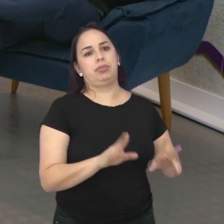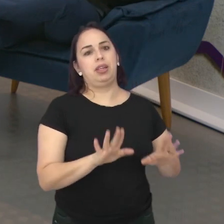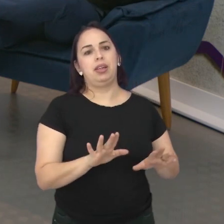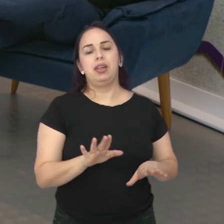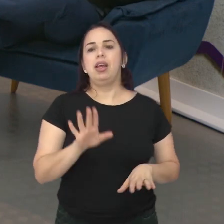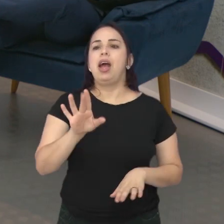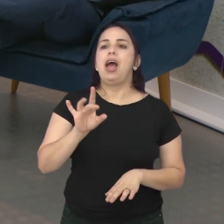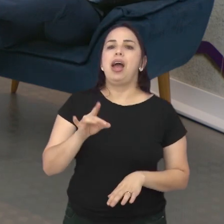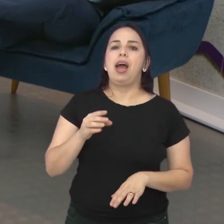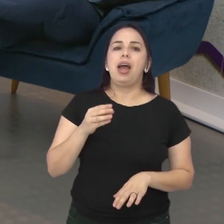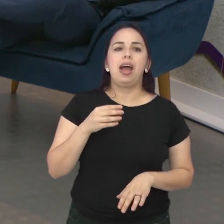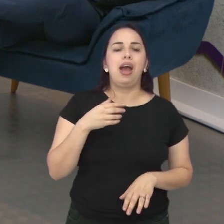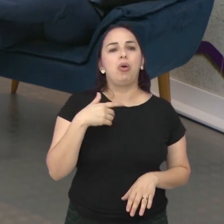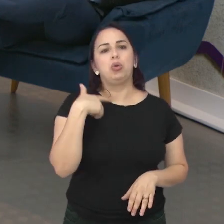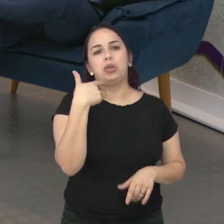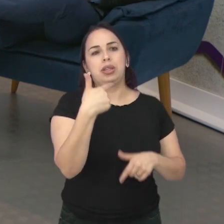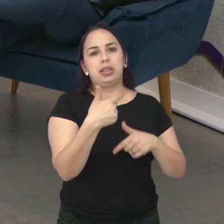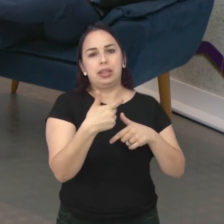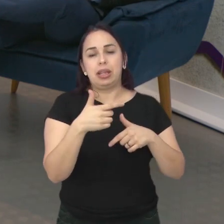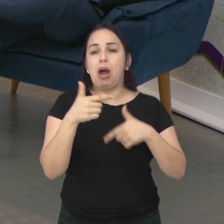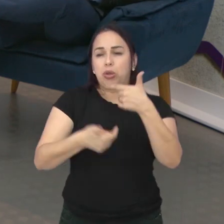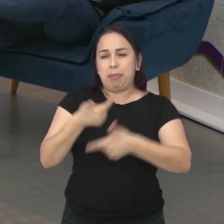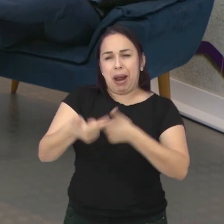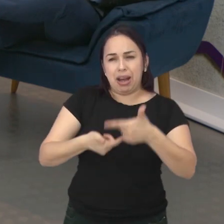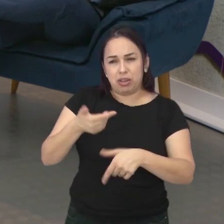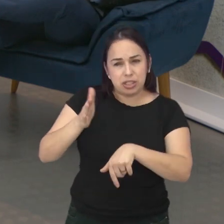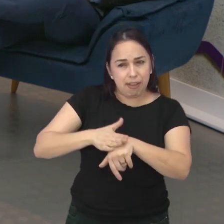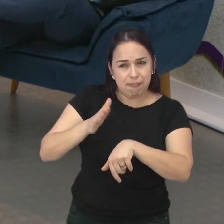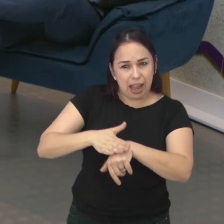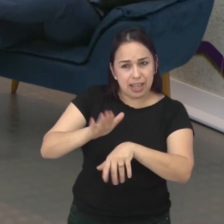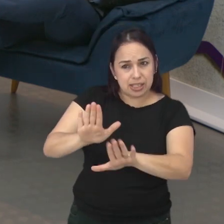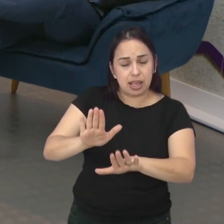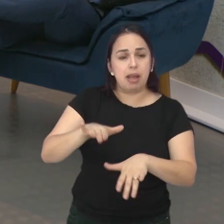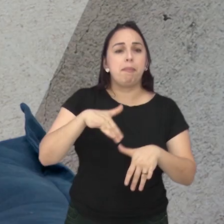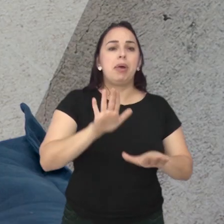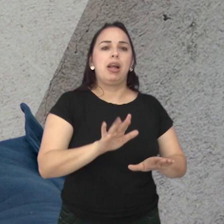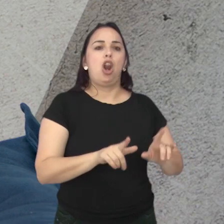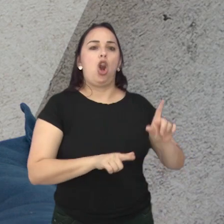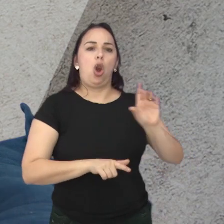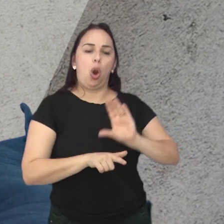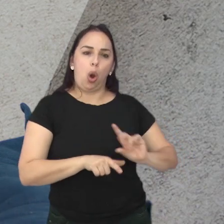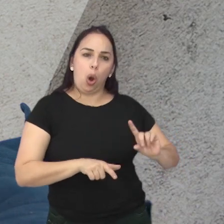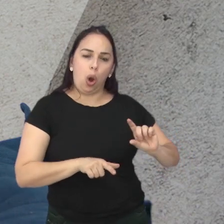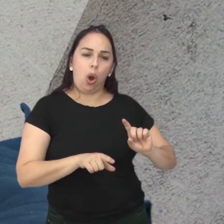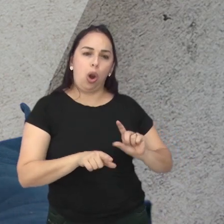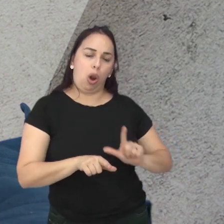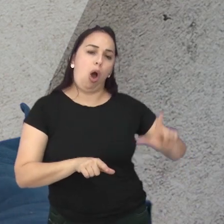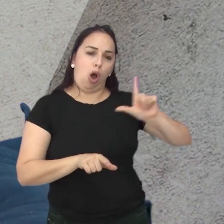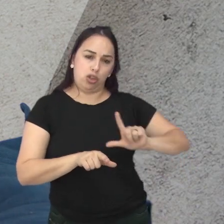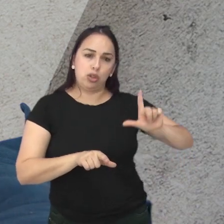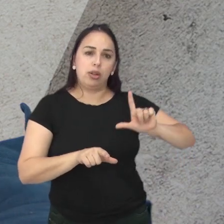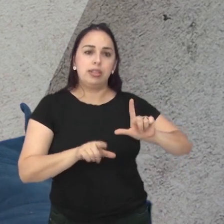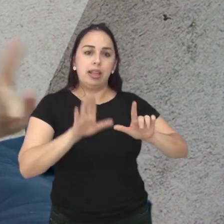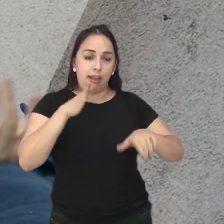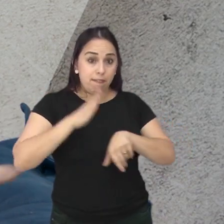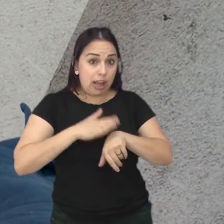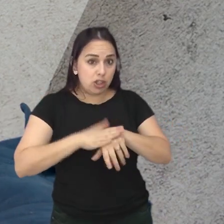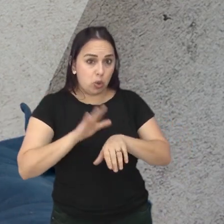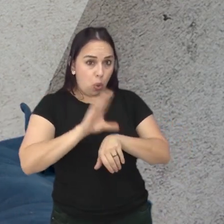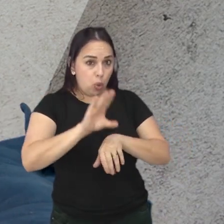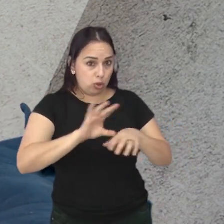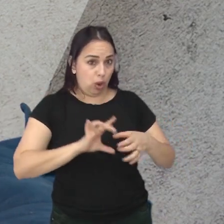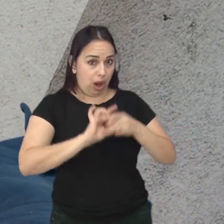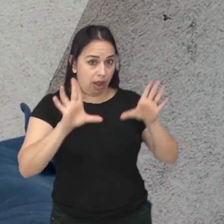São trabalhos que você fez. São trabalhos que você fez. É claro que quando você ingressa num curso livre, a possibilidade de você estar inserido